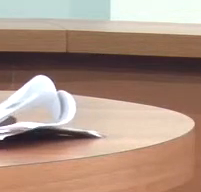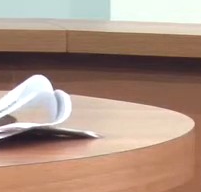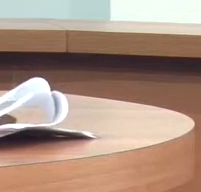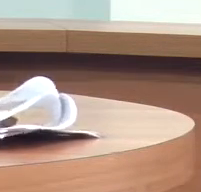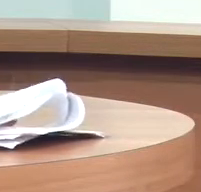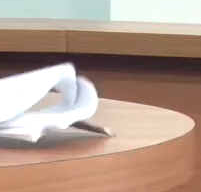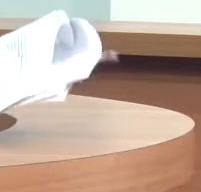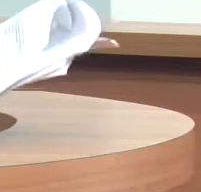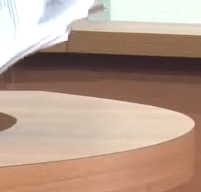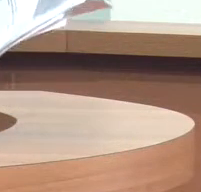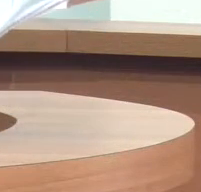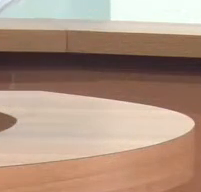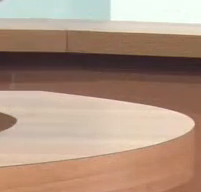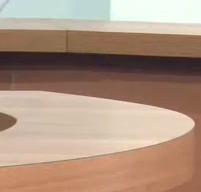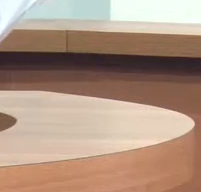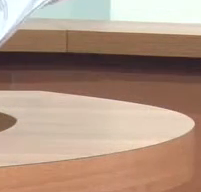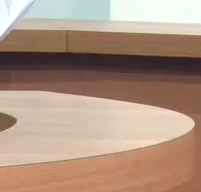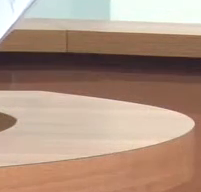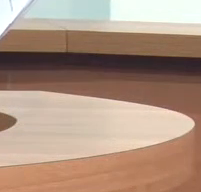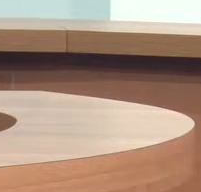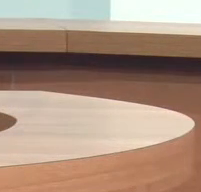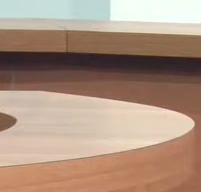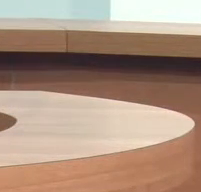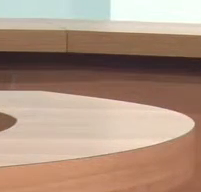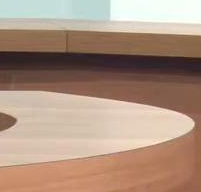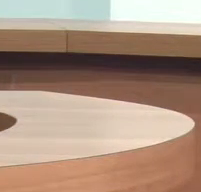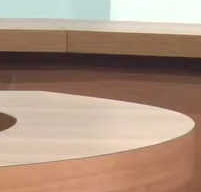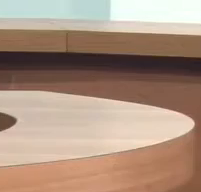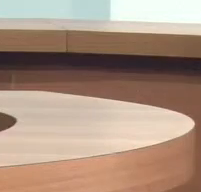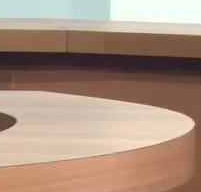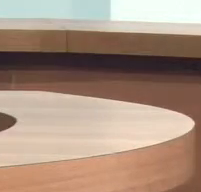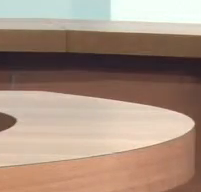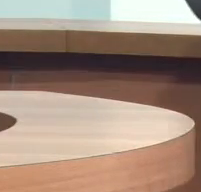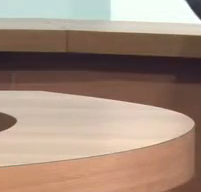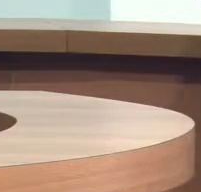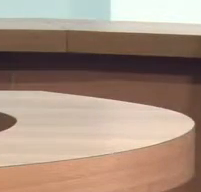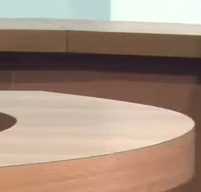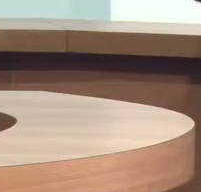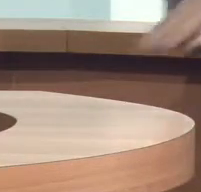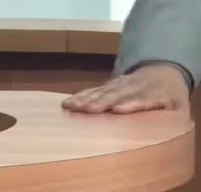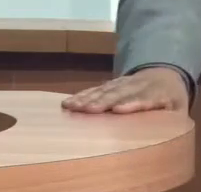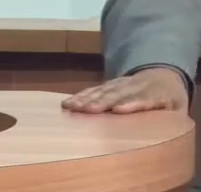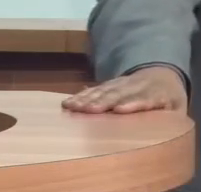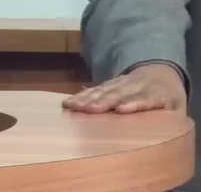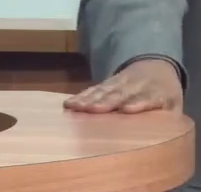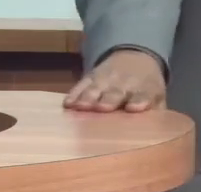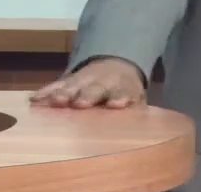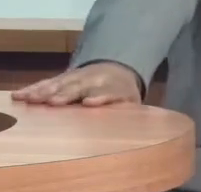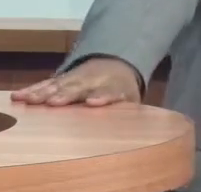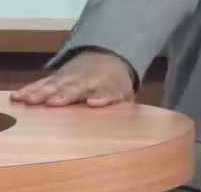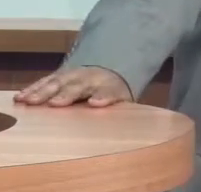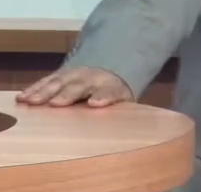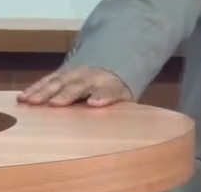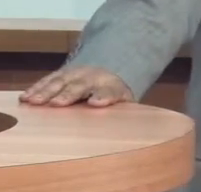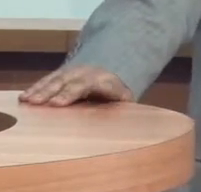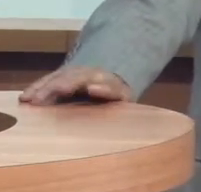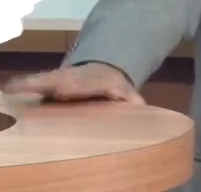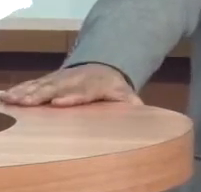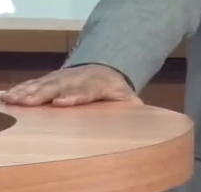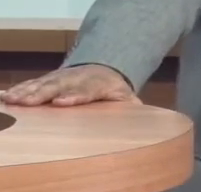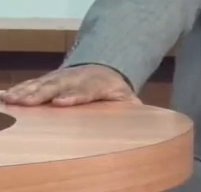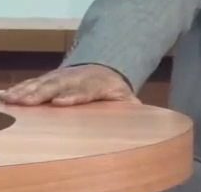o seu sucesso na reivindicação dessa questão da Damião Lins de Vasconcelos, uma vez de que é de suma